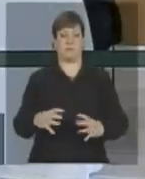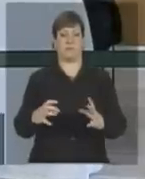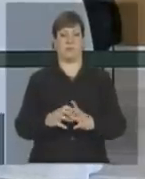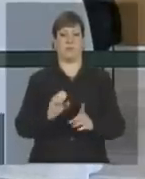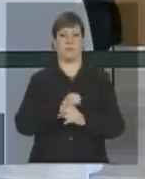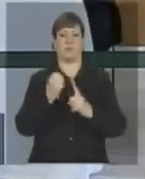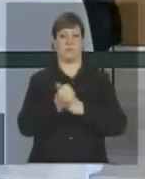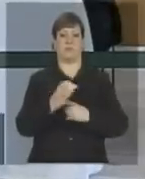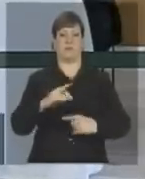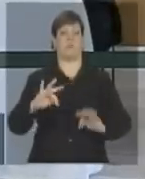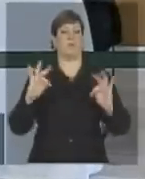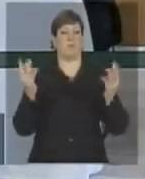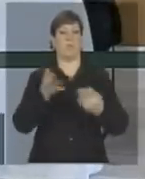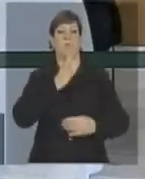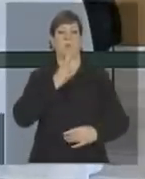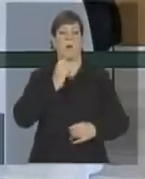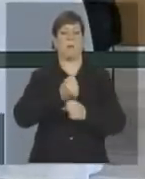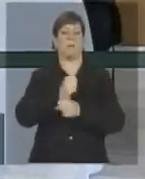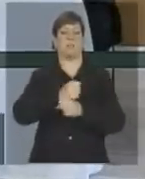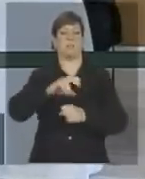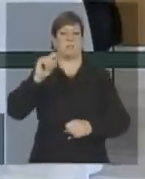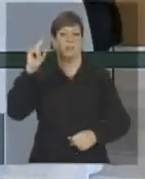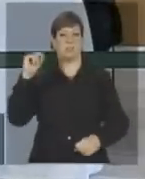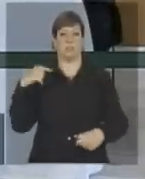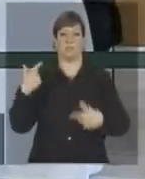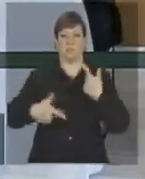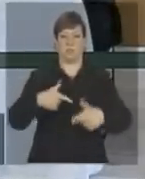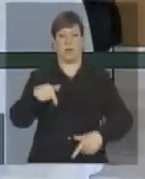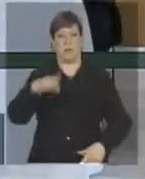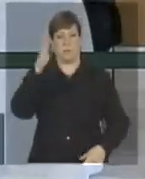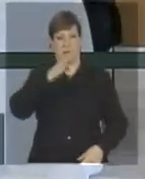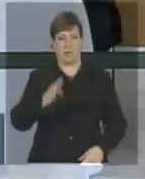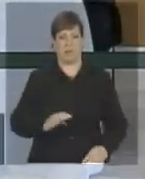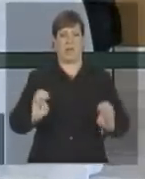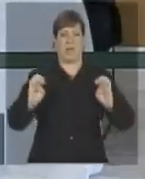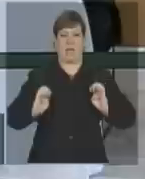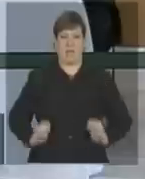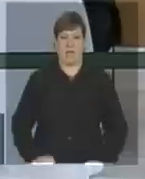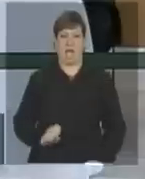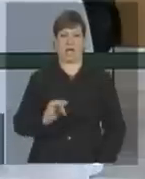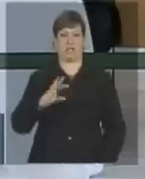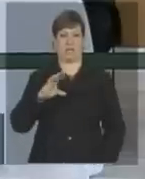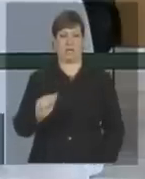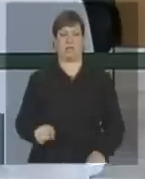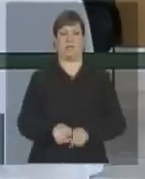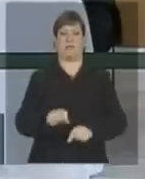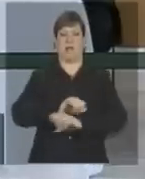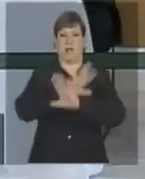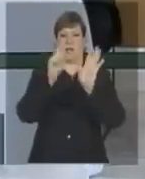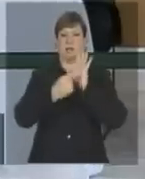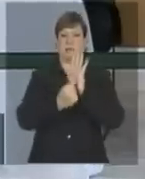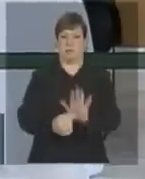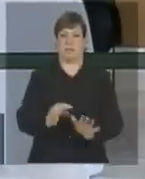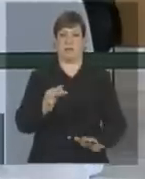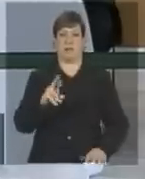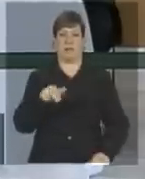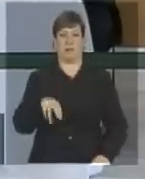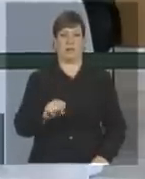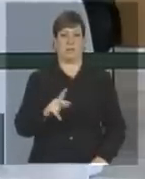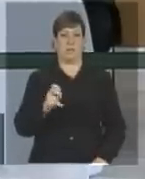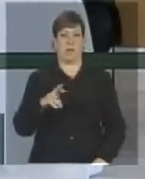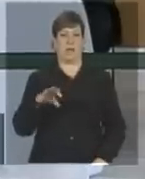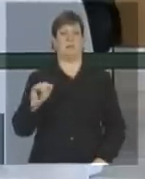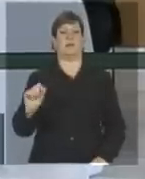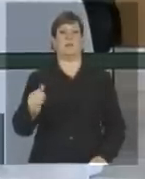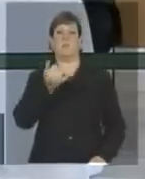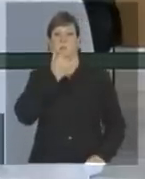todos conhecem há muitos anos, batalha no Brasil pela ética, pela transparência e pela prevenção